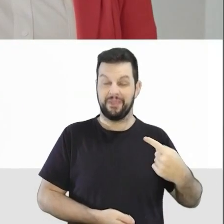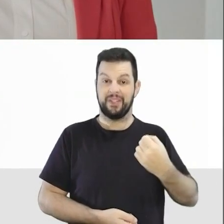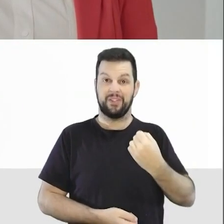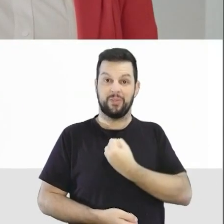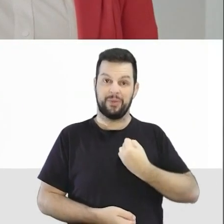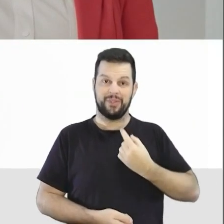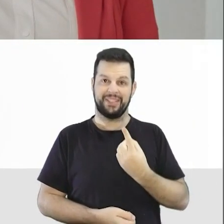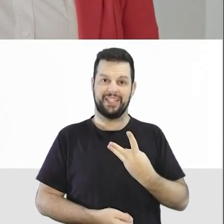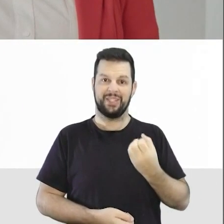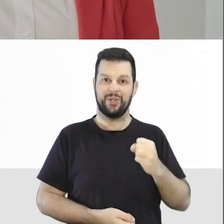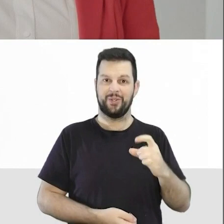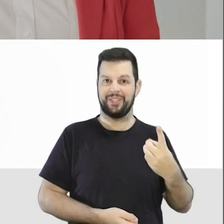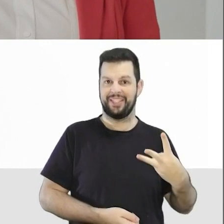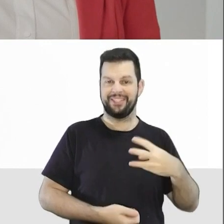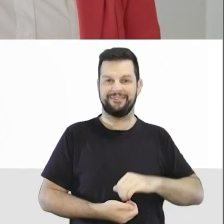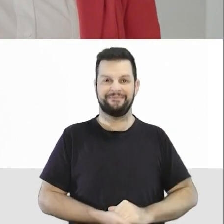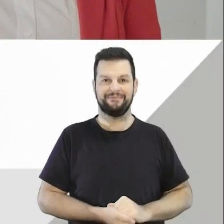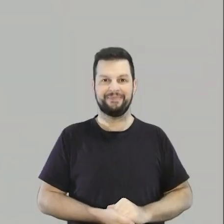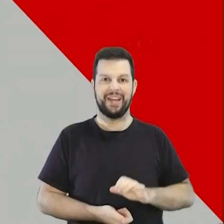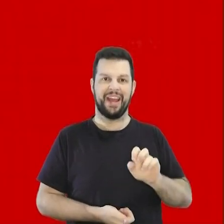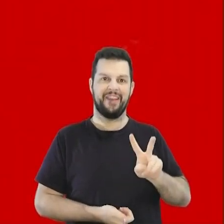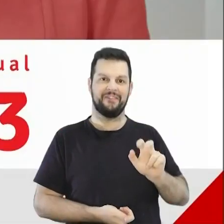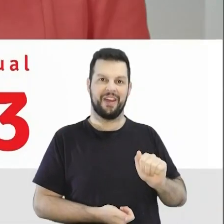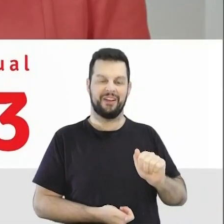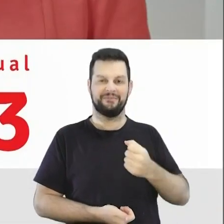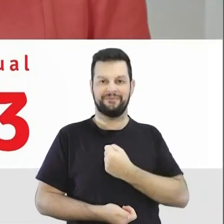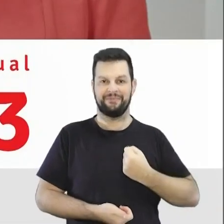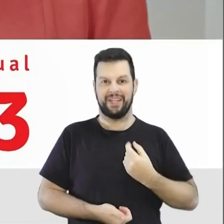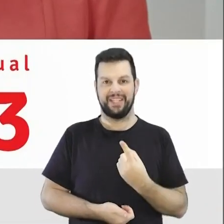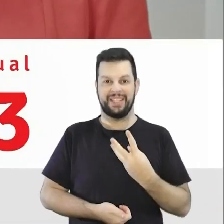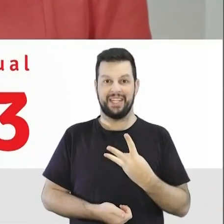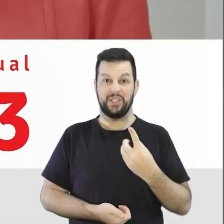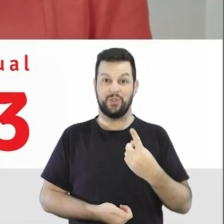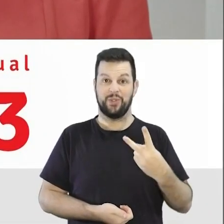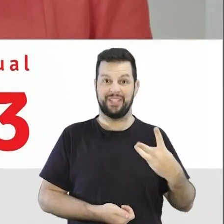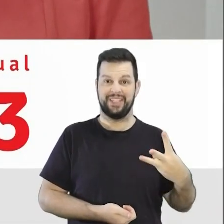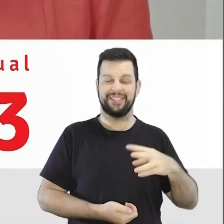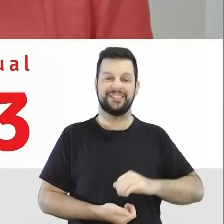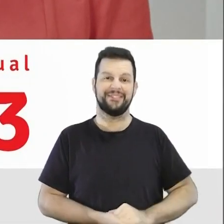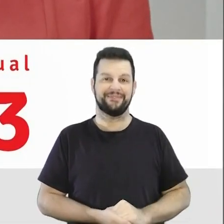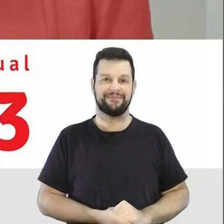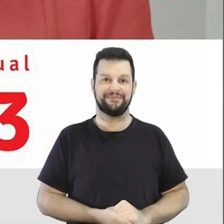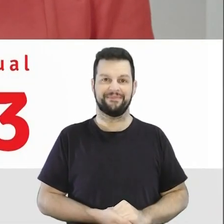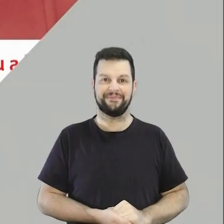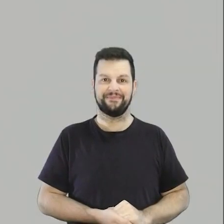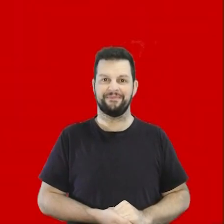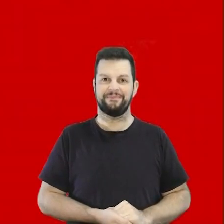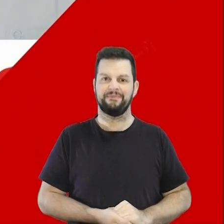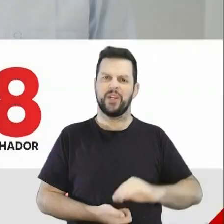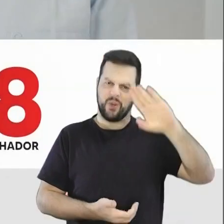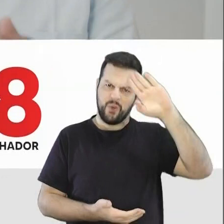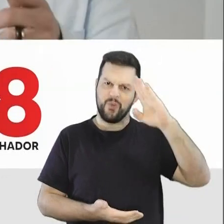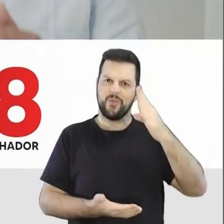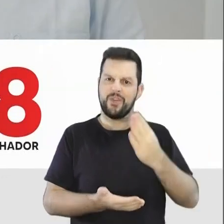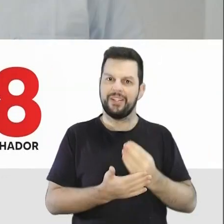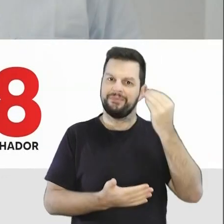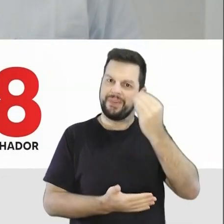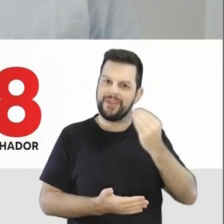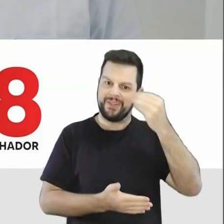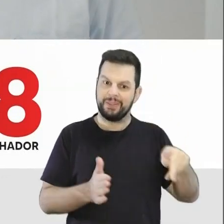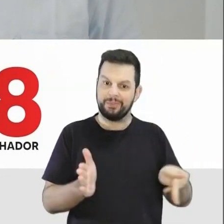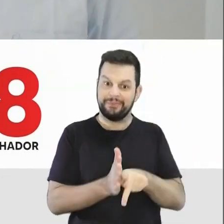Afonso, 13813. Eva Valéria Lorenzato, 13123. Confia